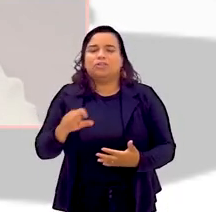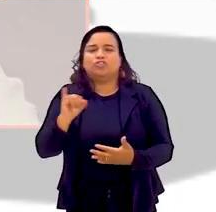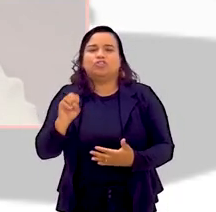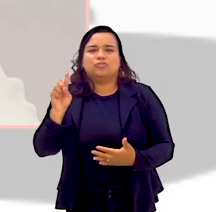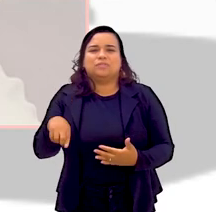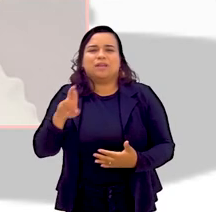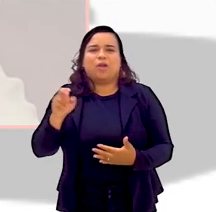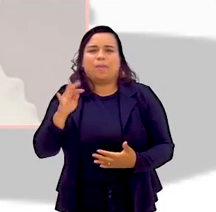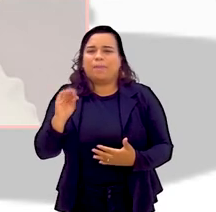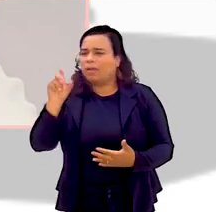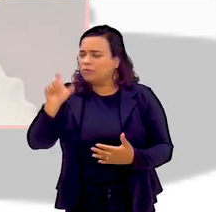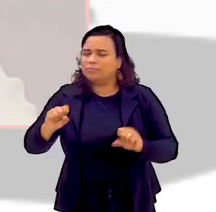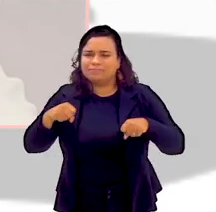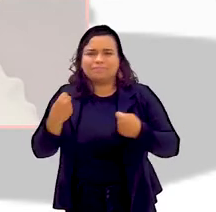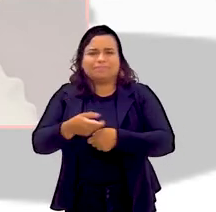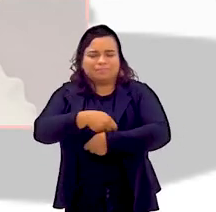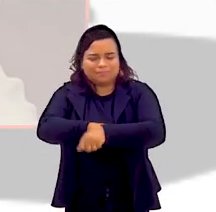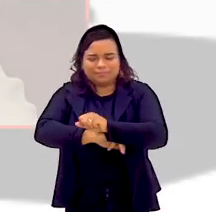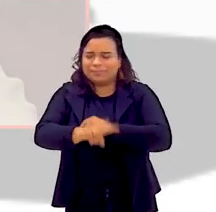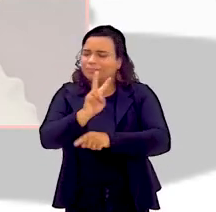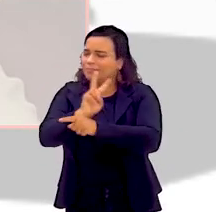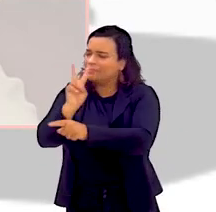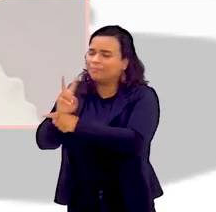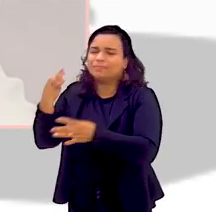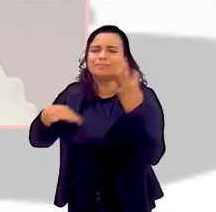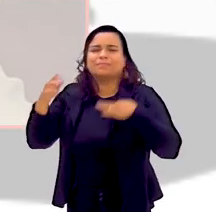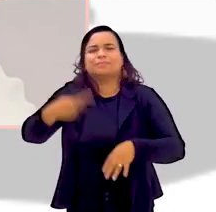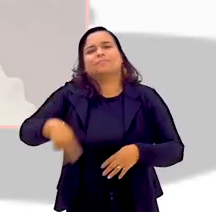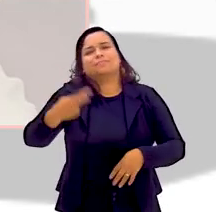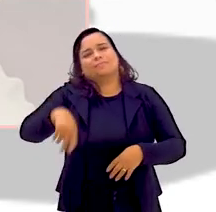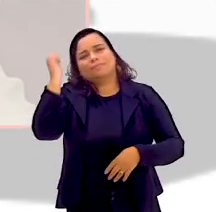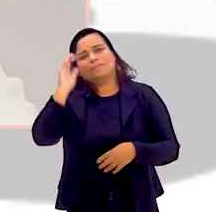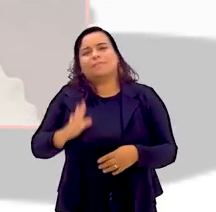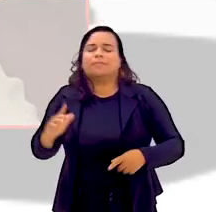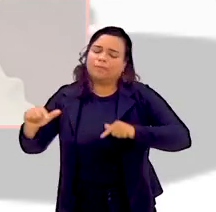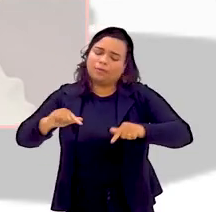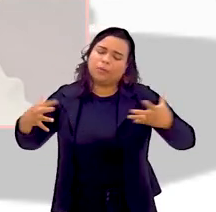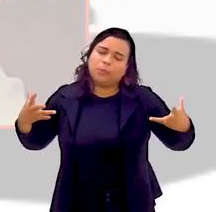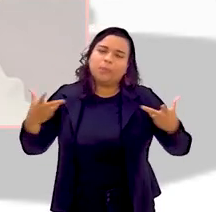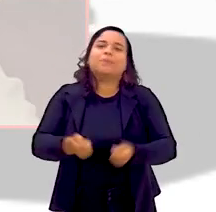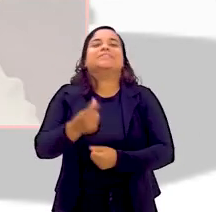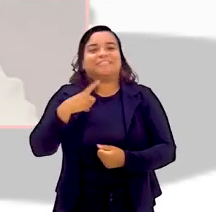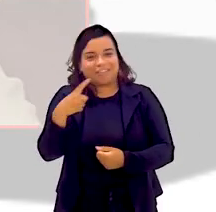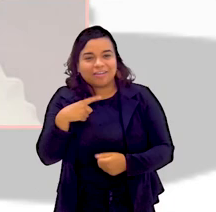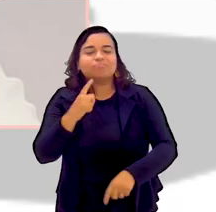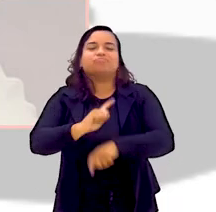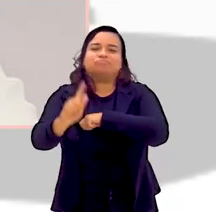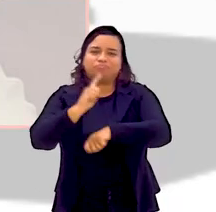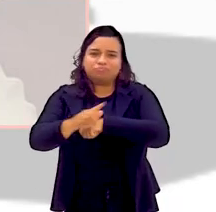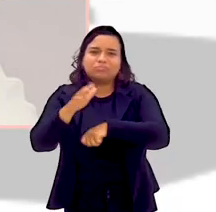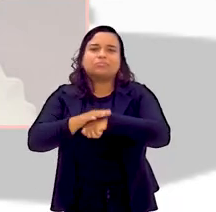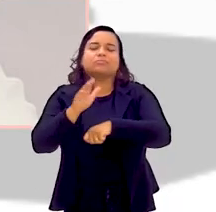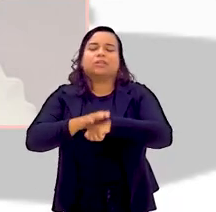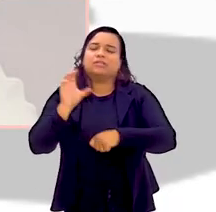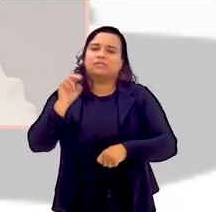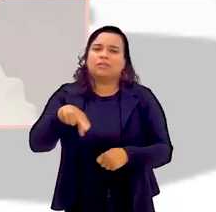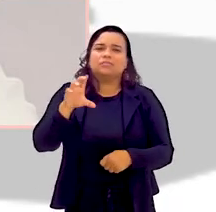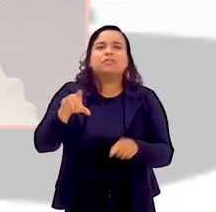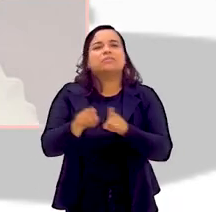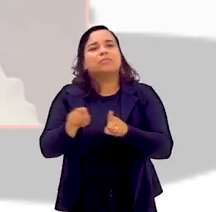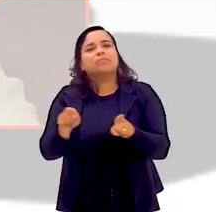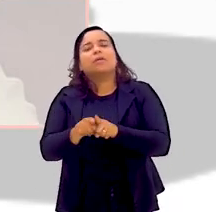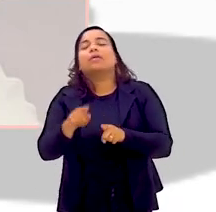sido um incansável defensor do turismo brasileiro, faz um trabalho fantástico a nível da gestão da